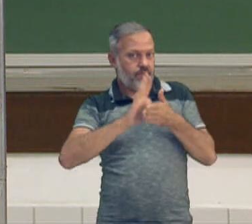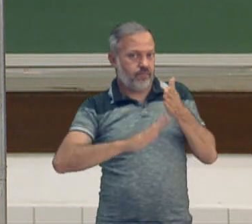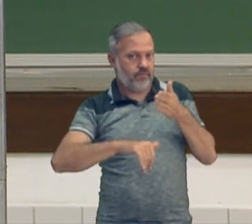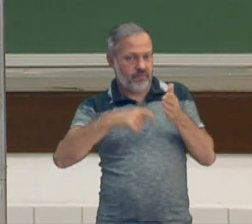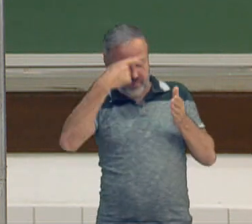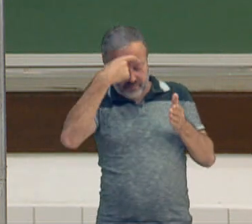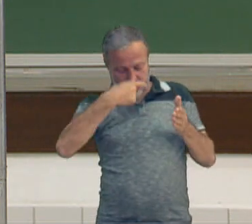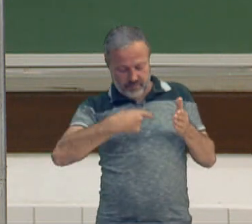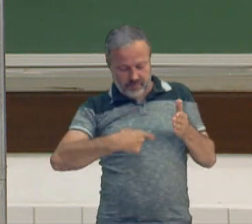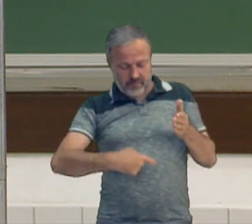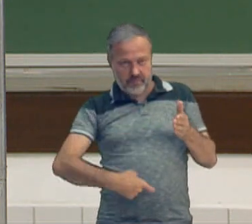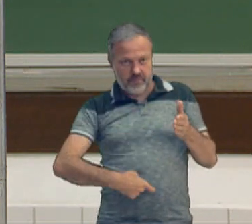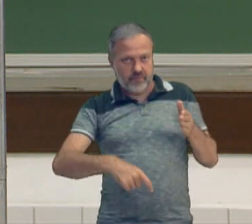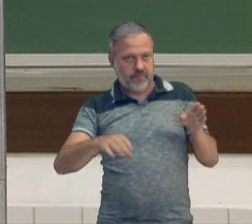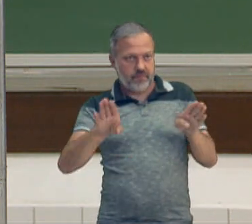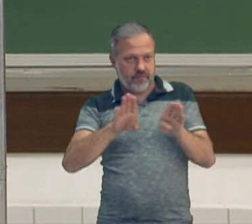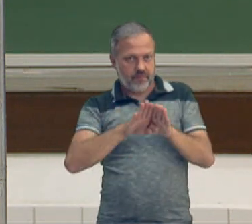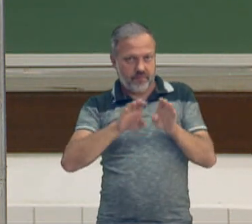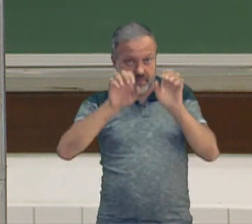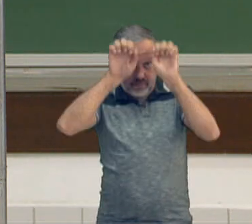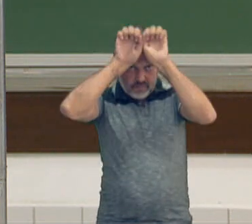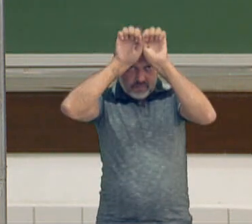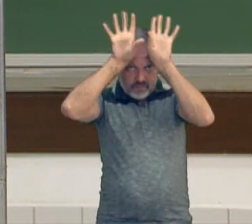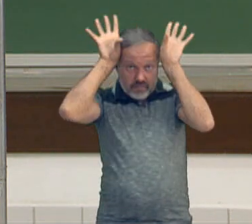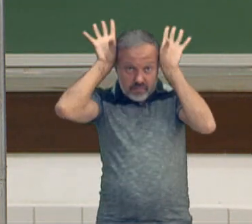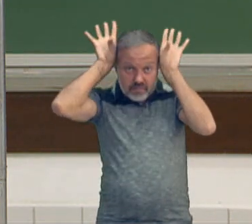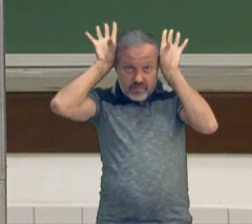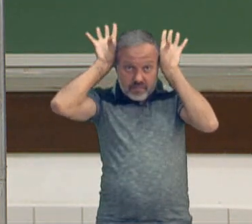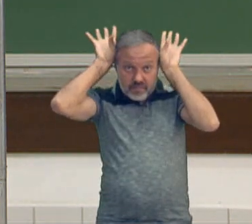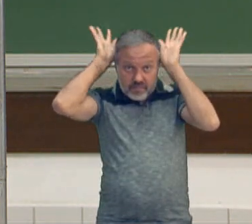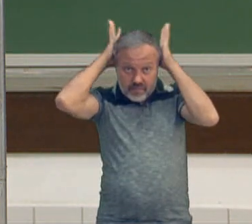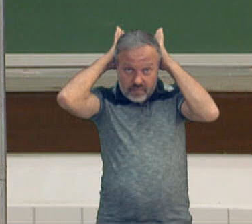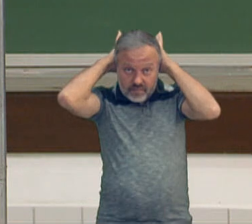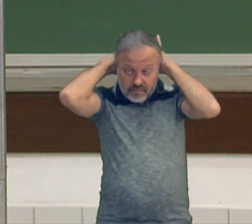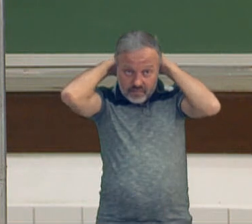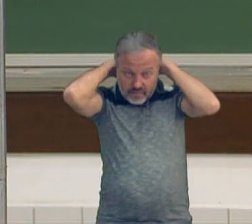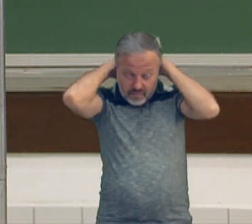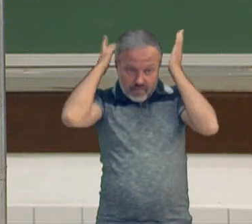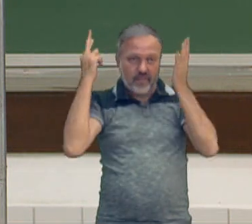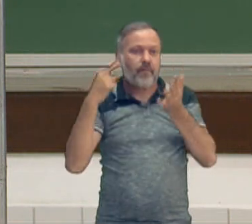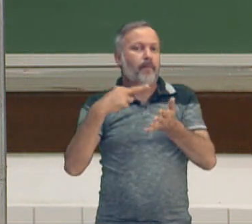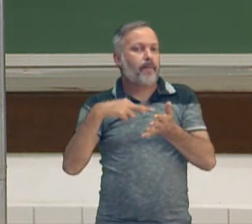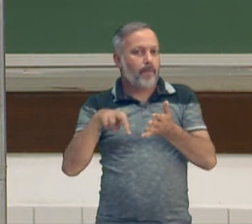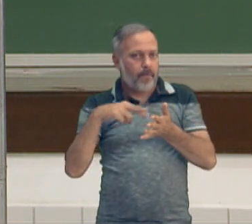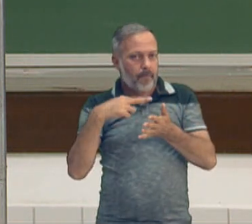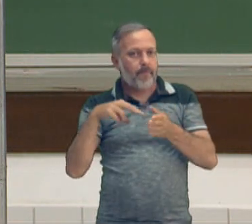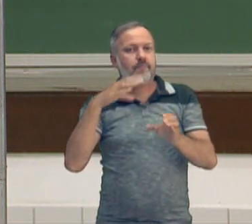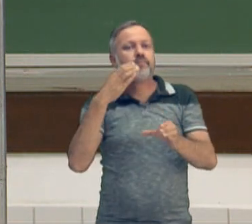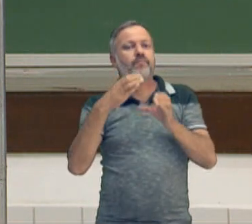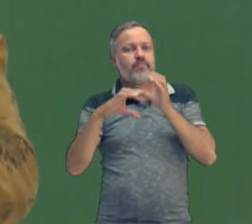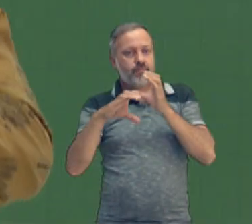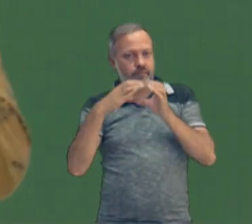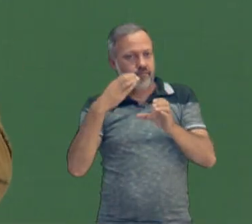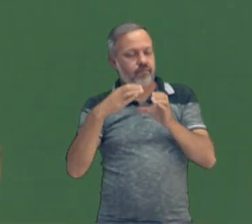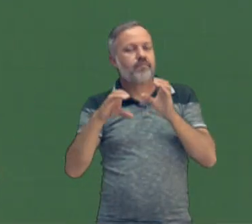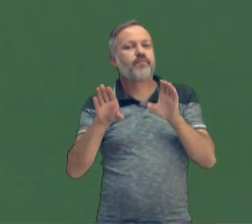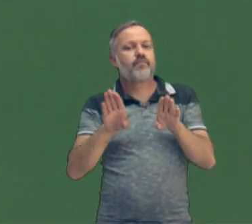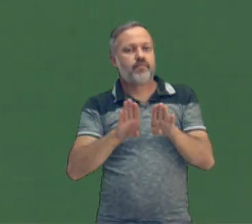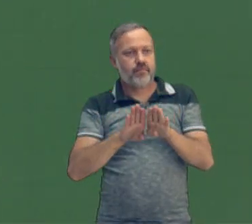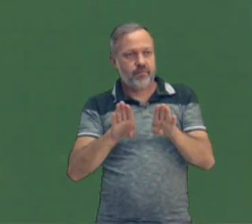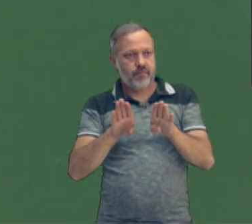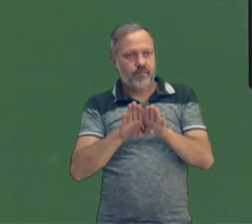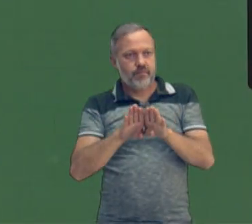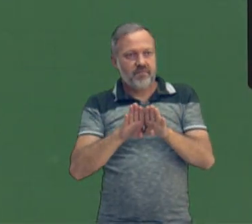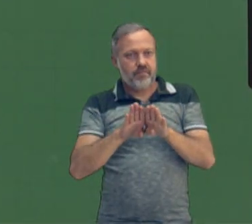como eu já disse, até os cocares, nas danças e cantos sagrados. Na verdade, os rituais indígenas giram em